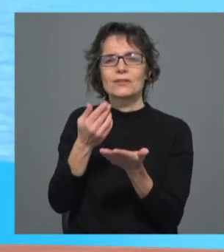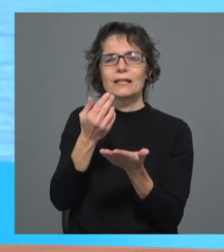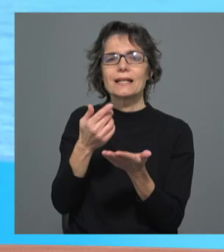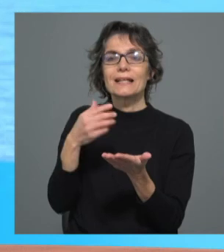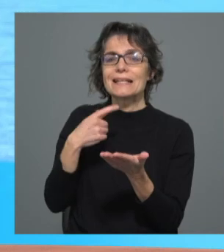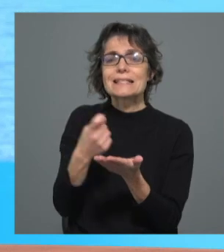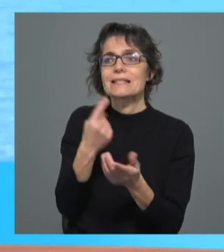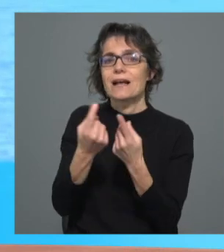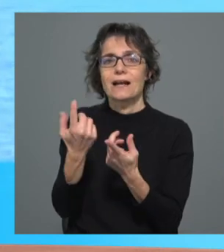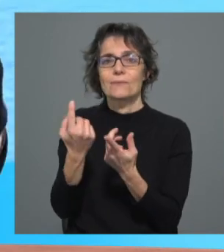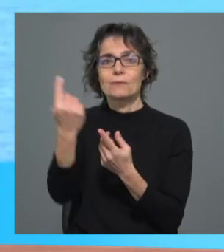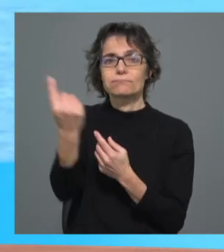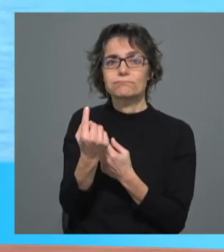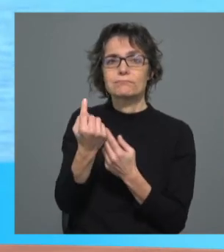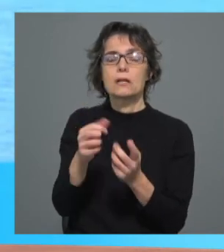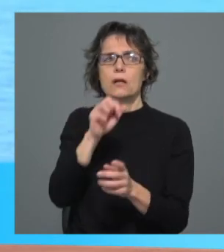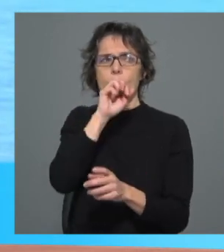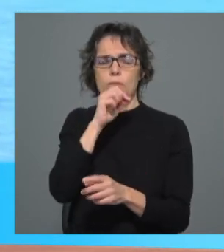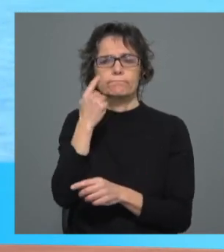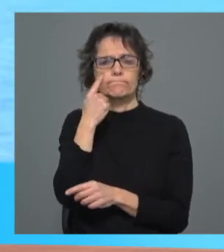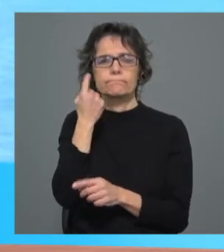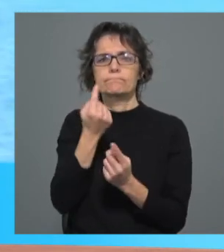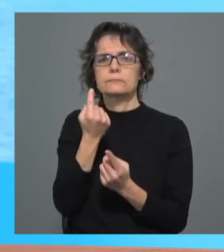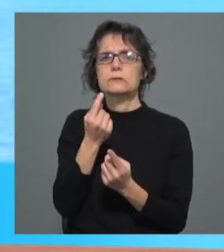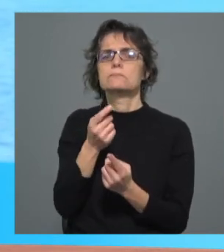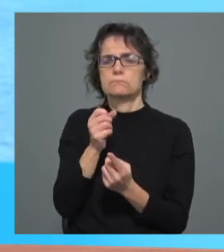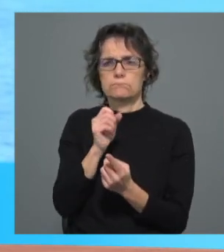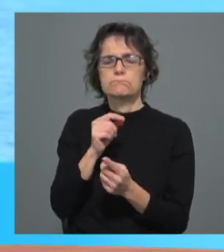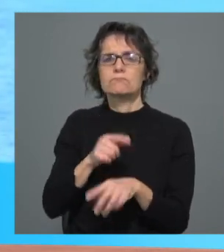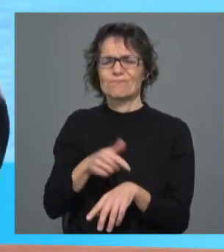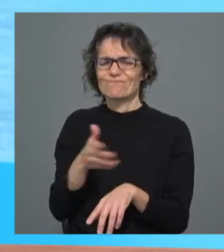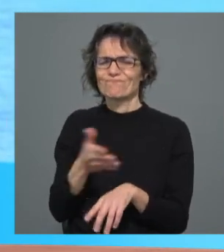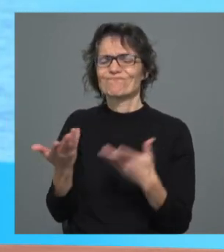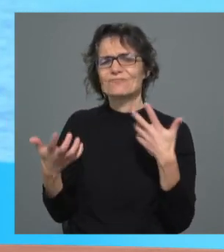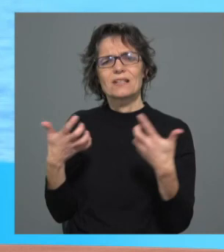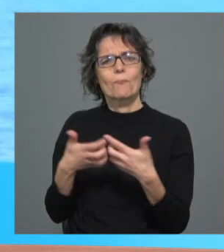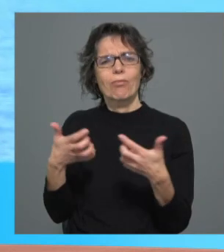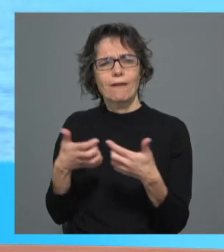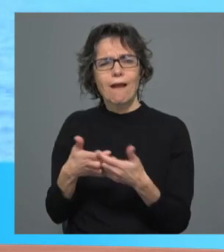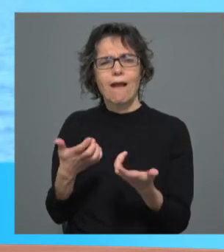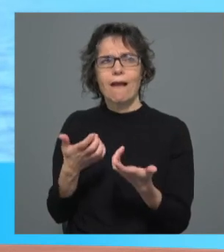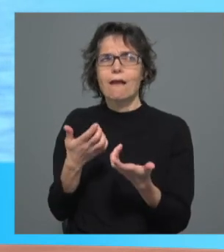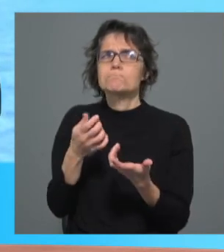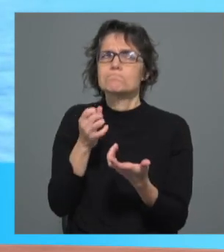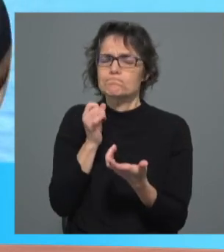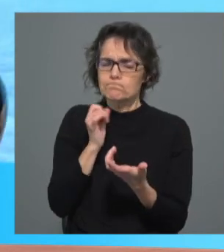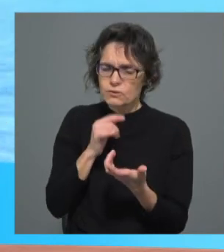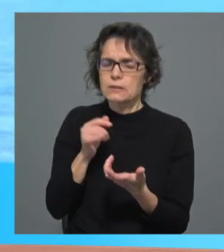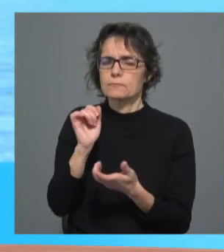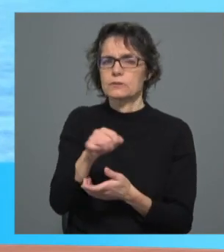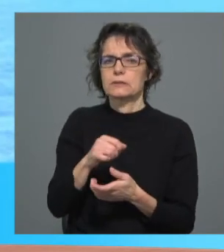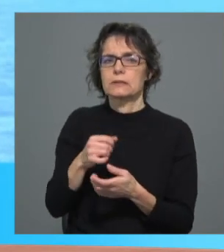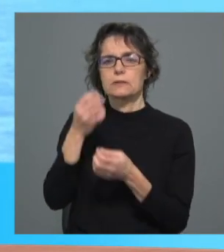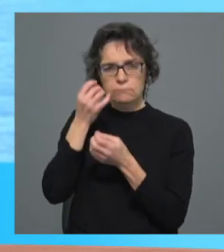venha batizá-las. E o bispo considerou e disse: estamos em tempo de guerra, pode-se abrir uma exceção, batizai